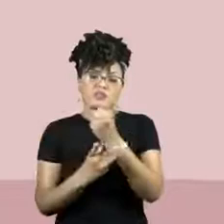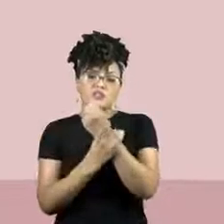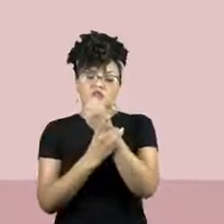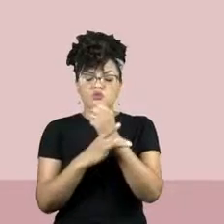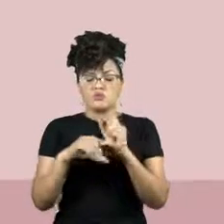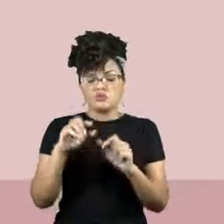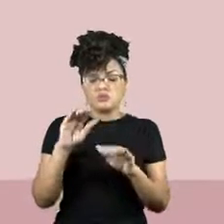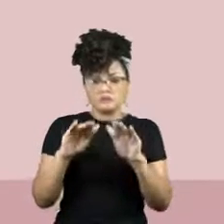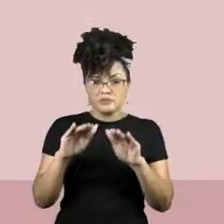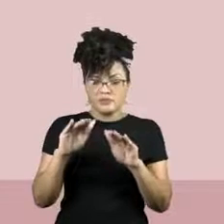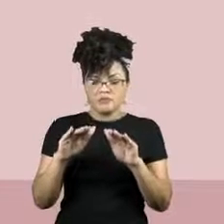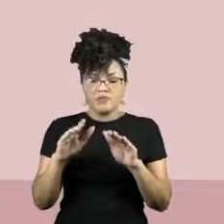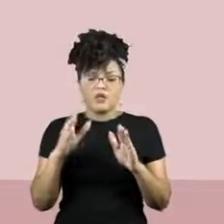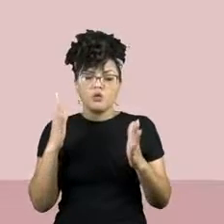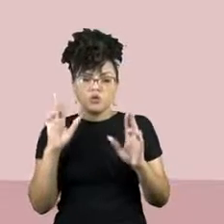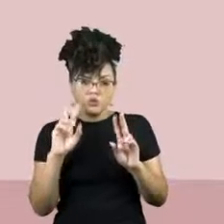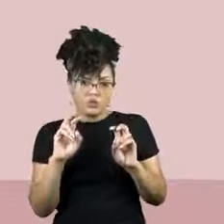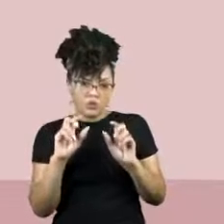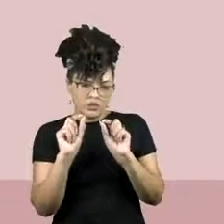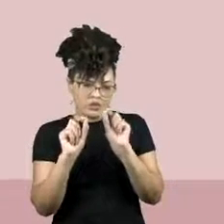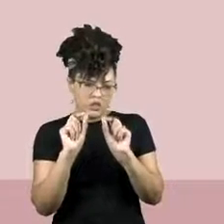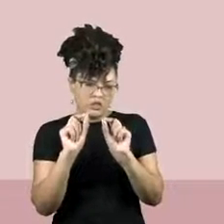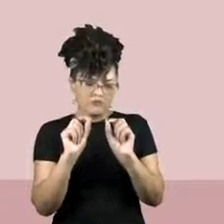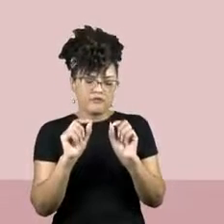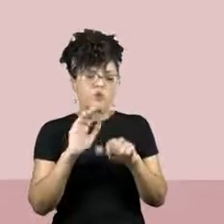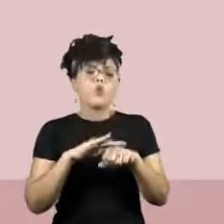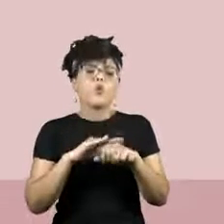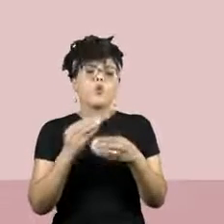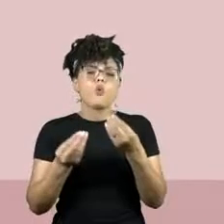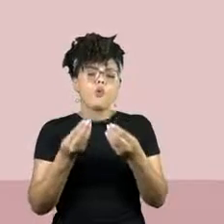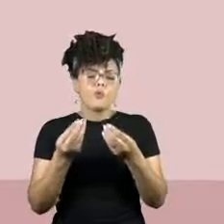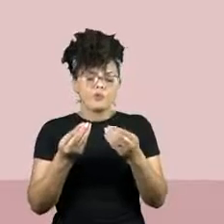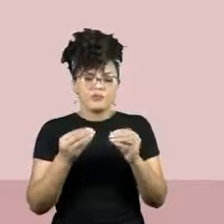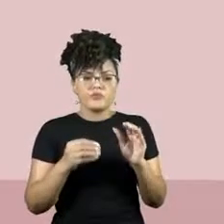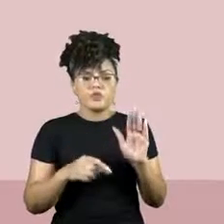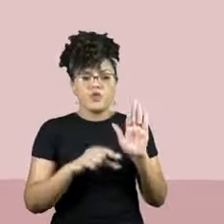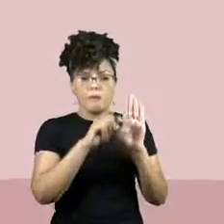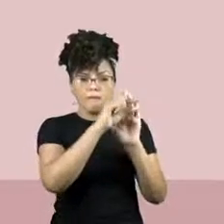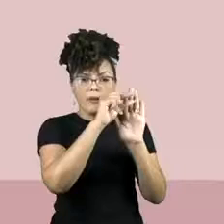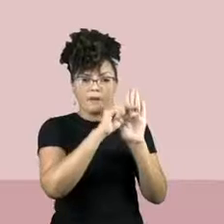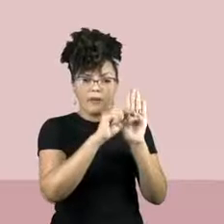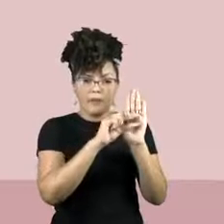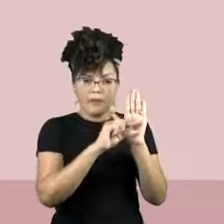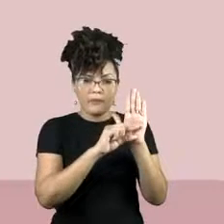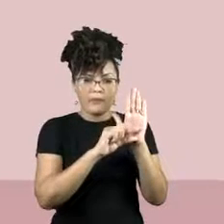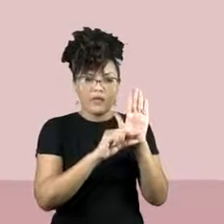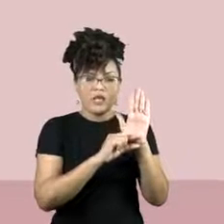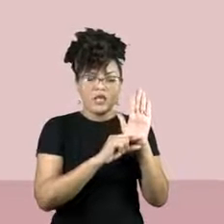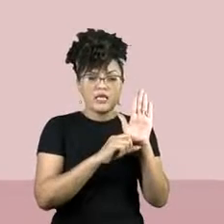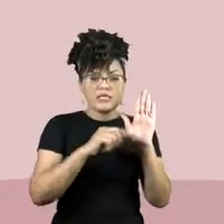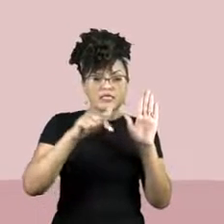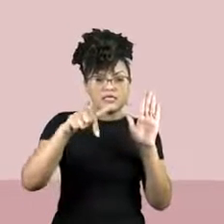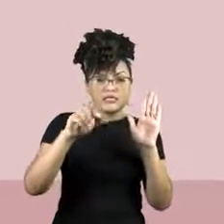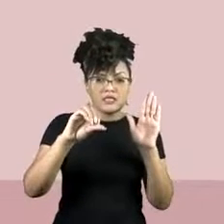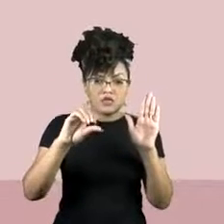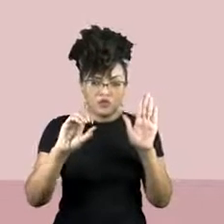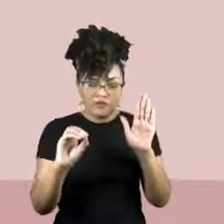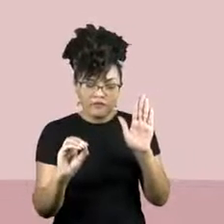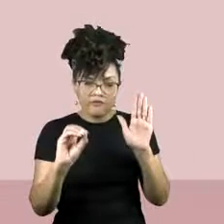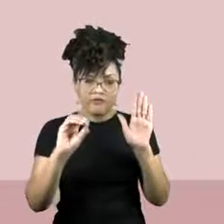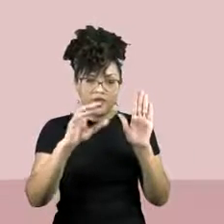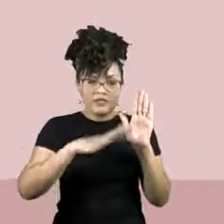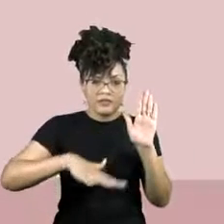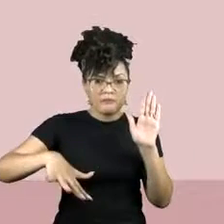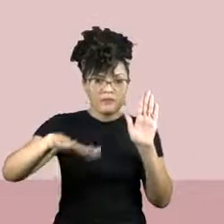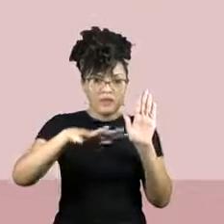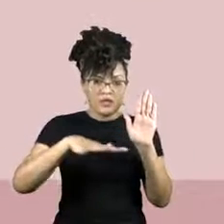seguinte: ele calculou, no caso, 790 superfícies nesse sistema. Nessas 790 superfícies, ele convergiu